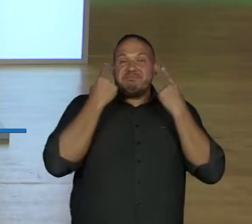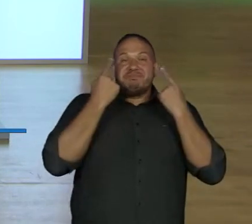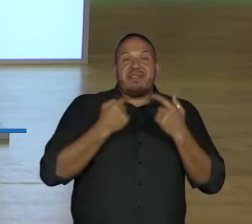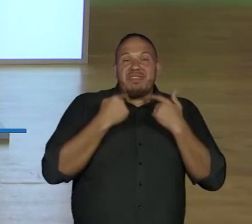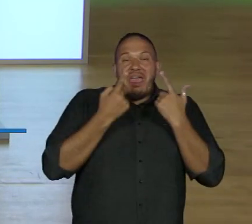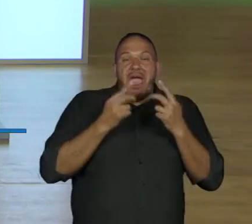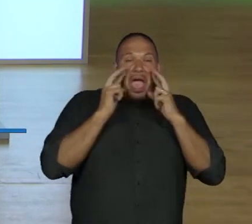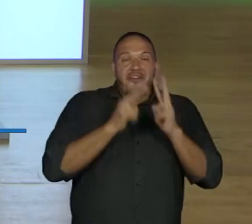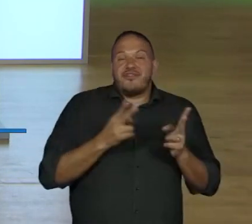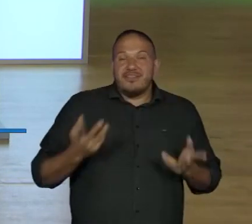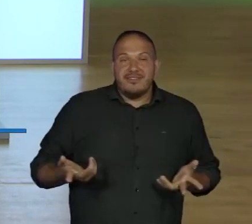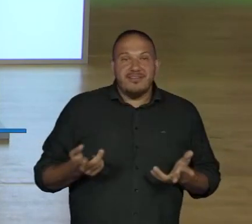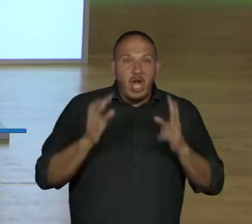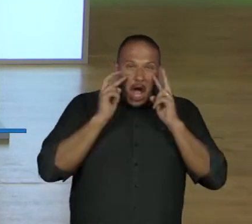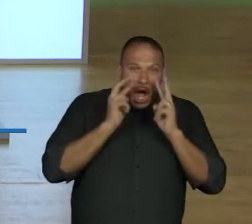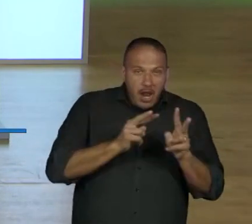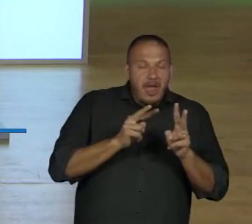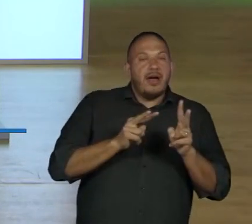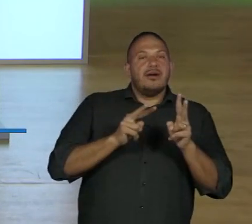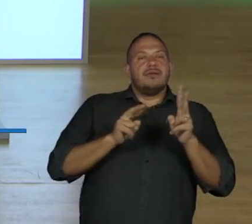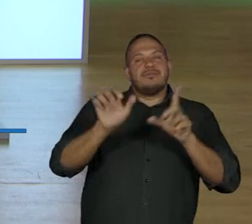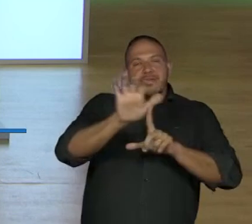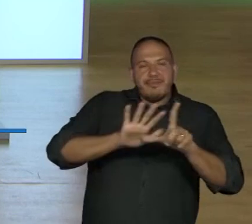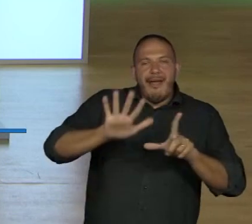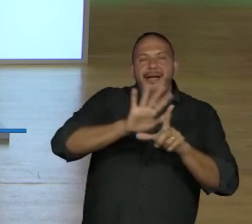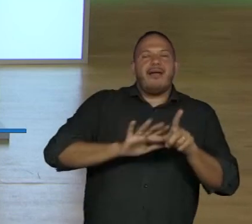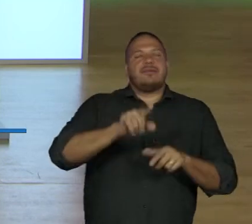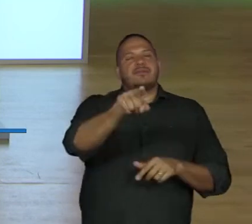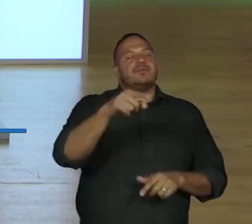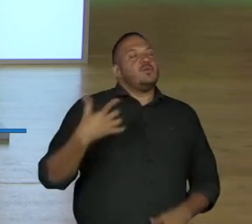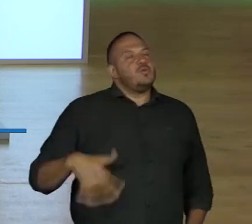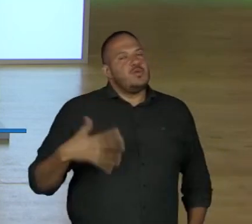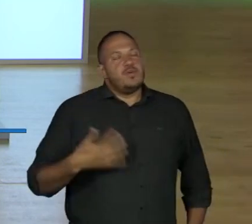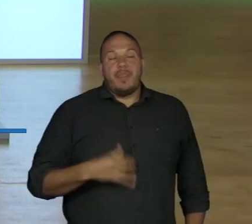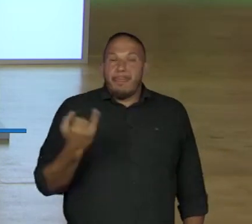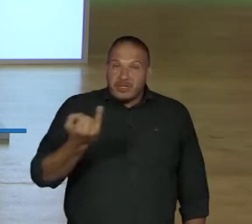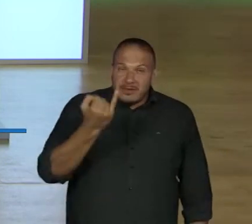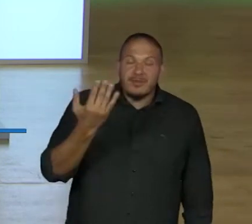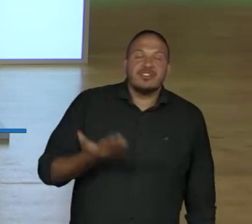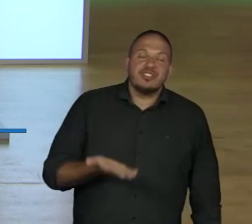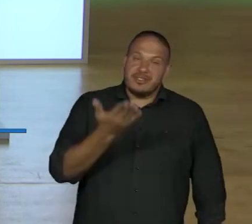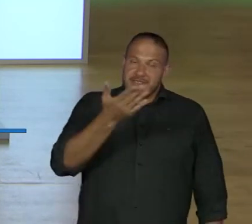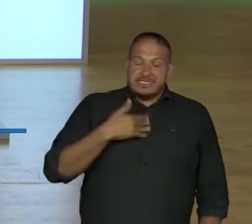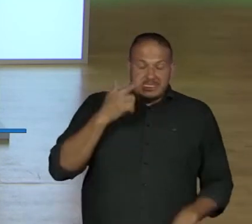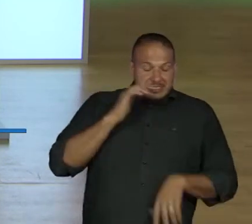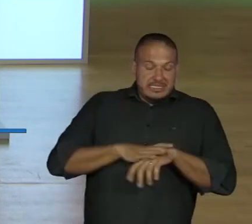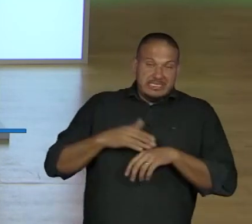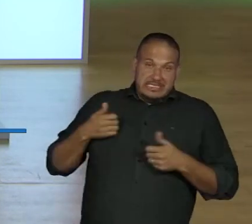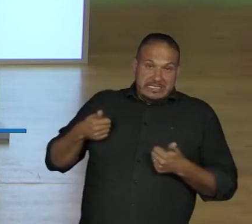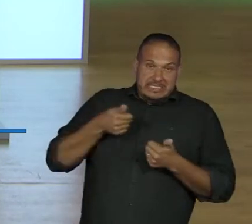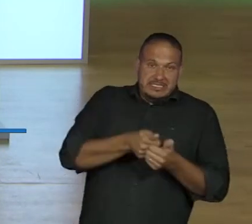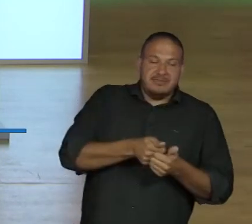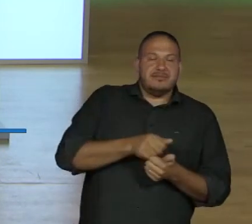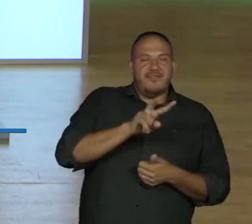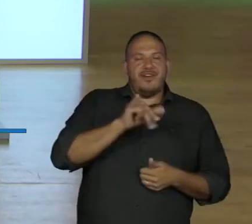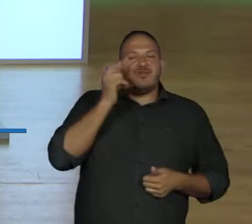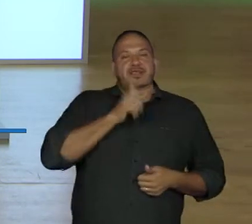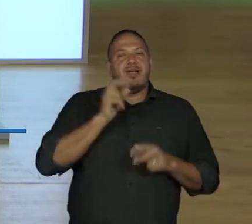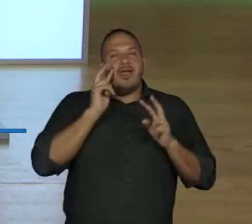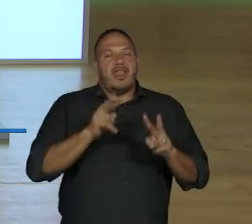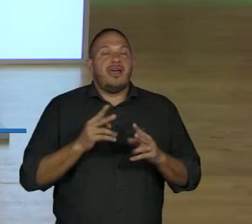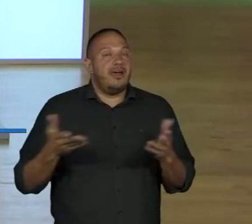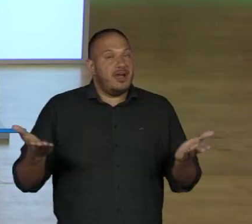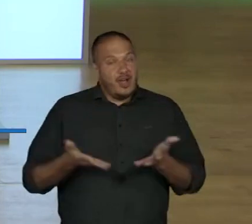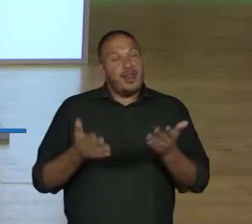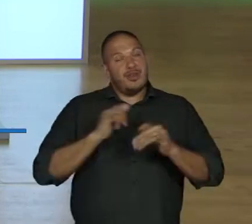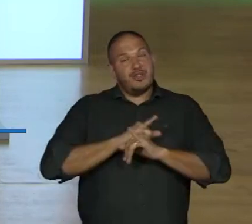carinho para o título, olhar para a imagem, isso é muito importante. Isso mesmo. Vai Então, nos aproximando do que a gente vai ler. agora a